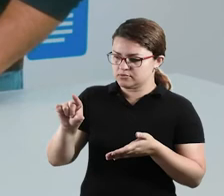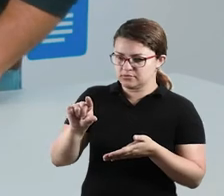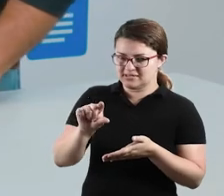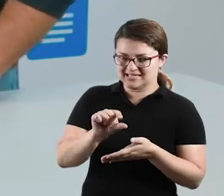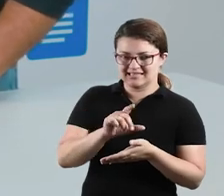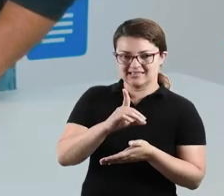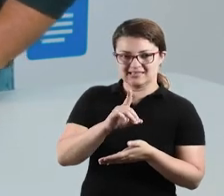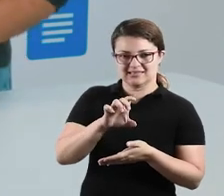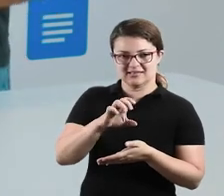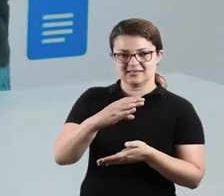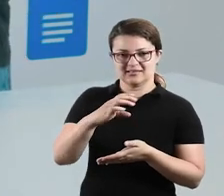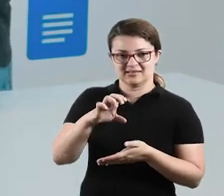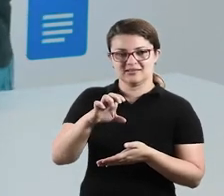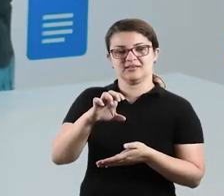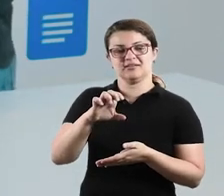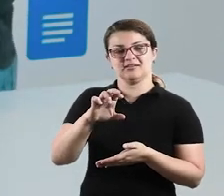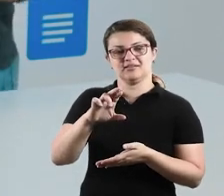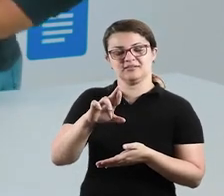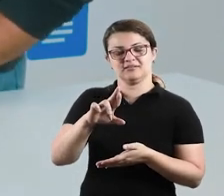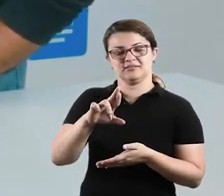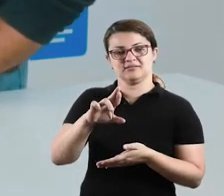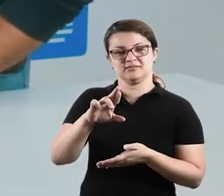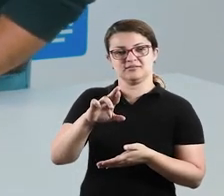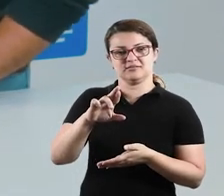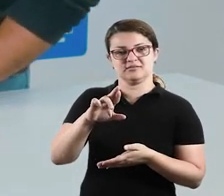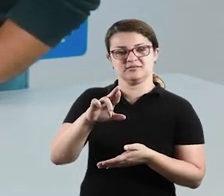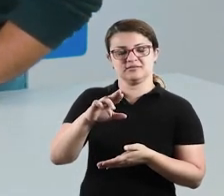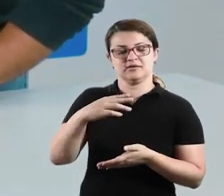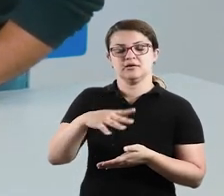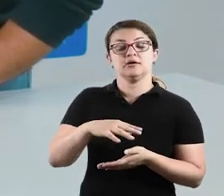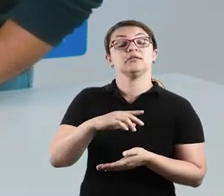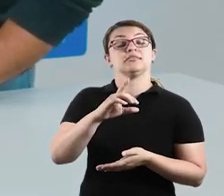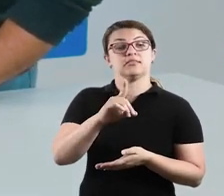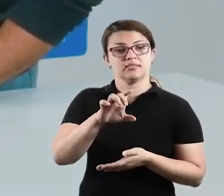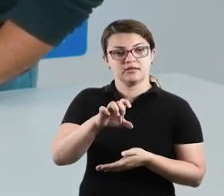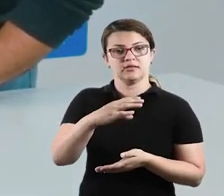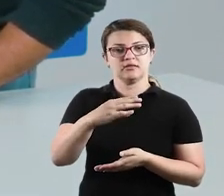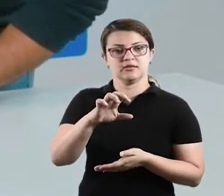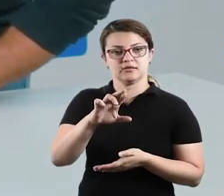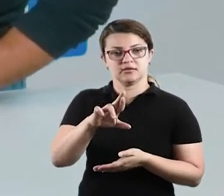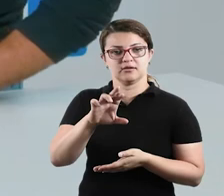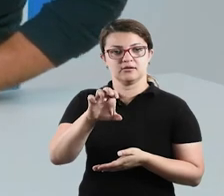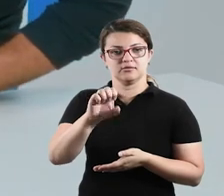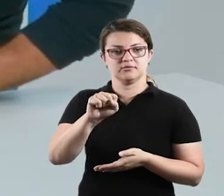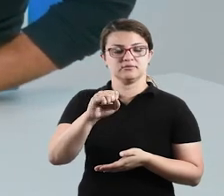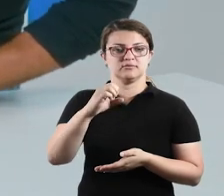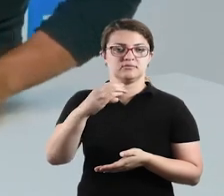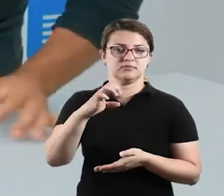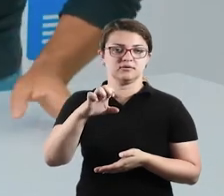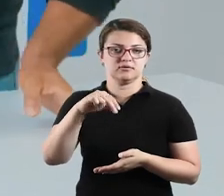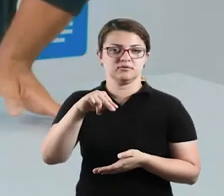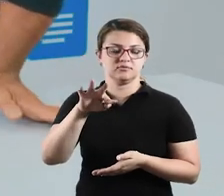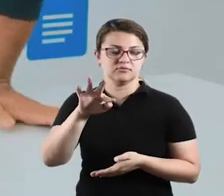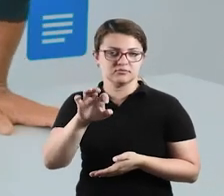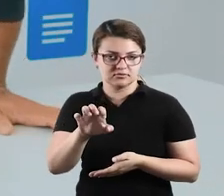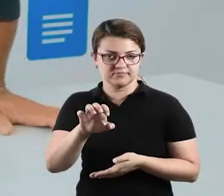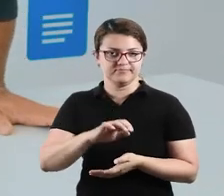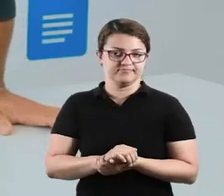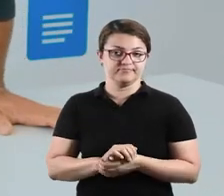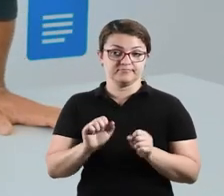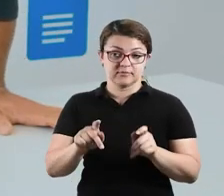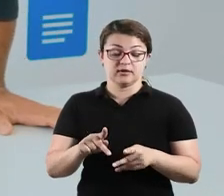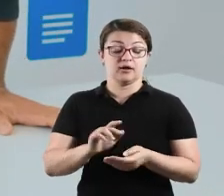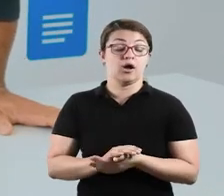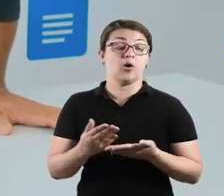Agora para o termo 1 e para o termo 2, vamos falar do nosso sistema monetário, tá bom? Olha só, eu tenho aqui